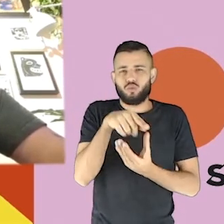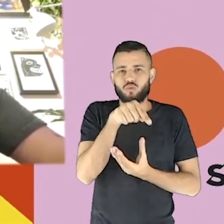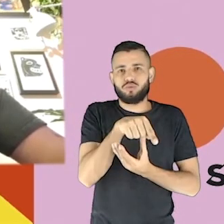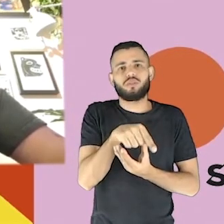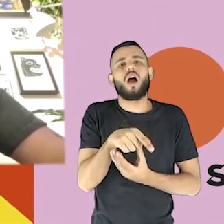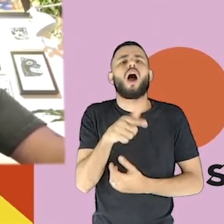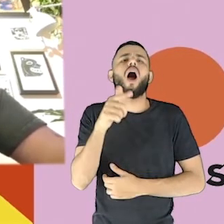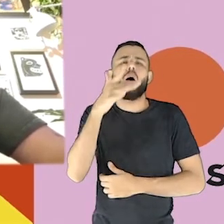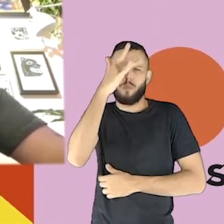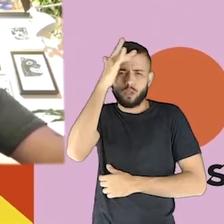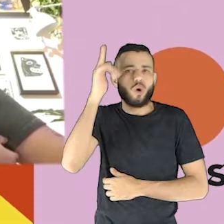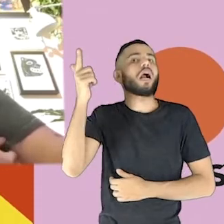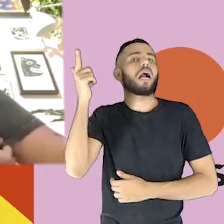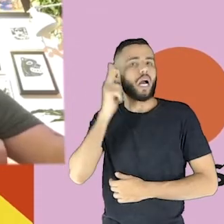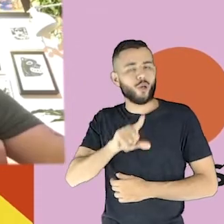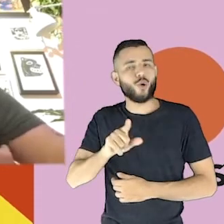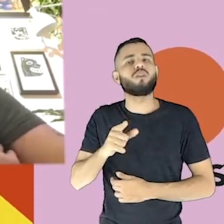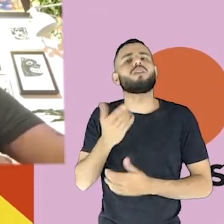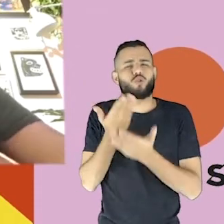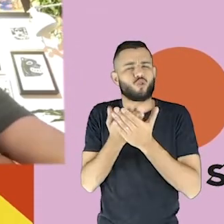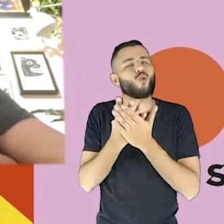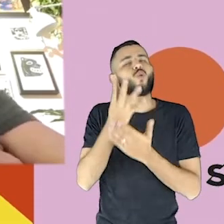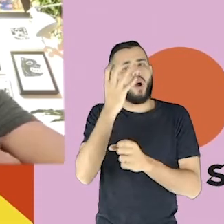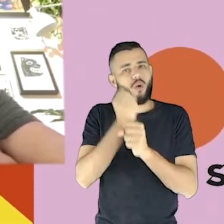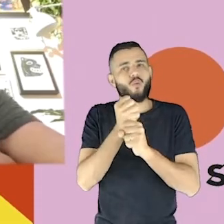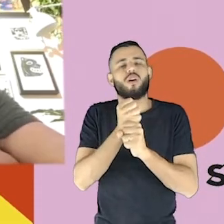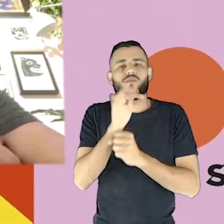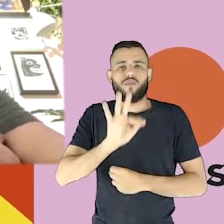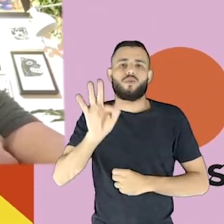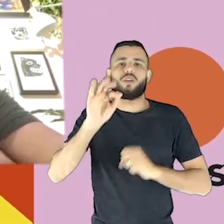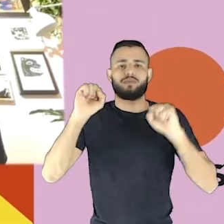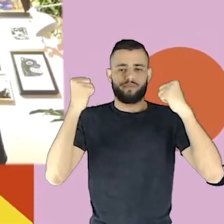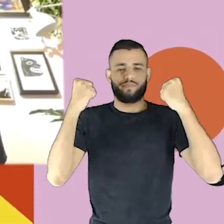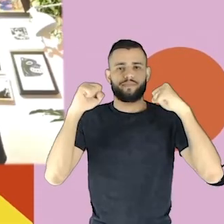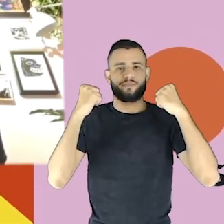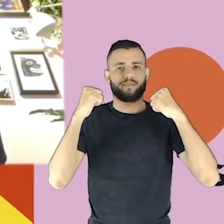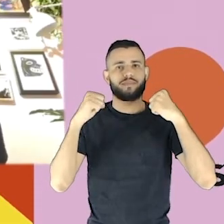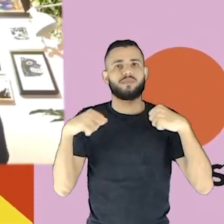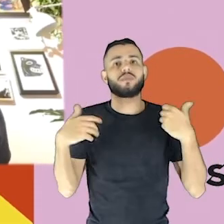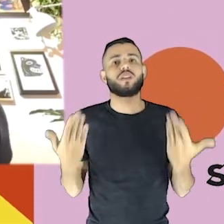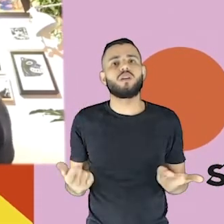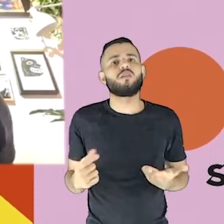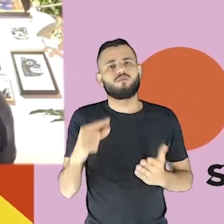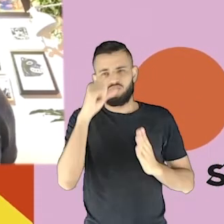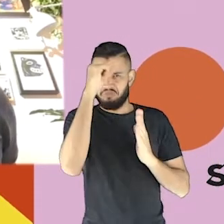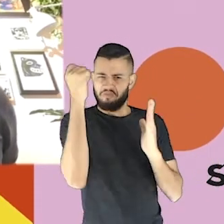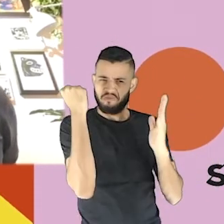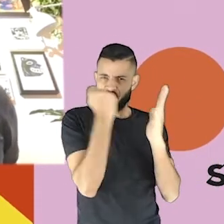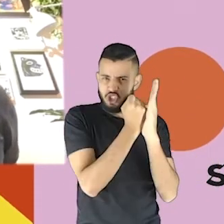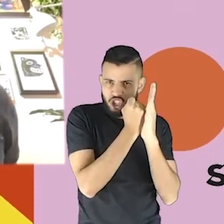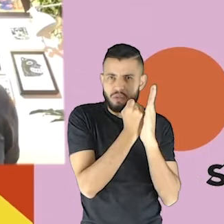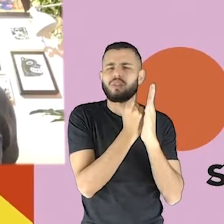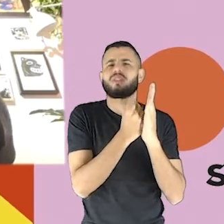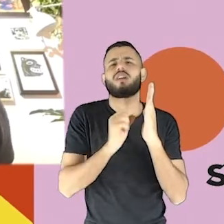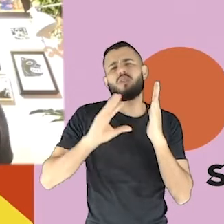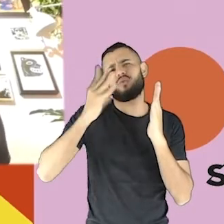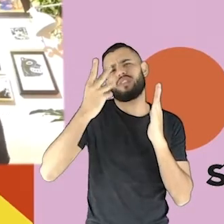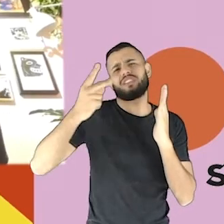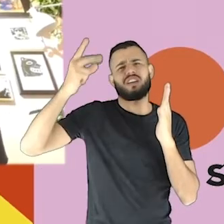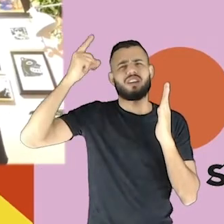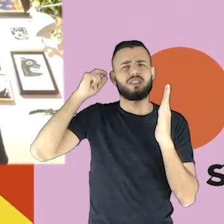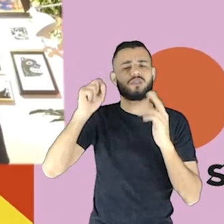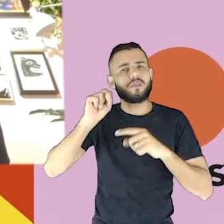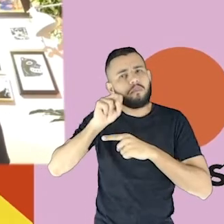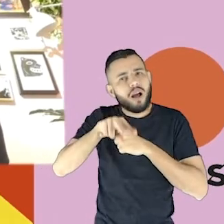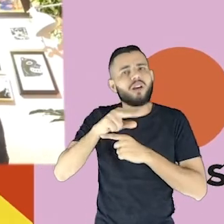época. E aí ela ganhou e ela cursou os 4 anos de faculdade de educação física. Na verdade, essa estigmatização começa já antes disso. Quando você se